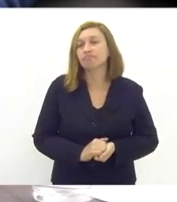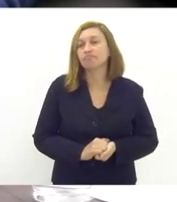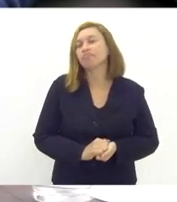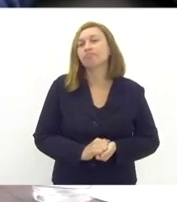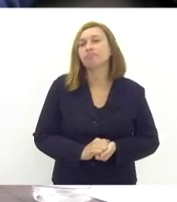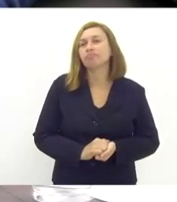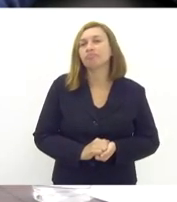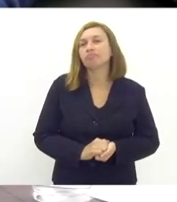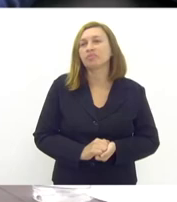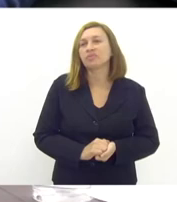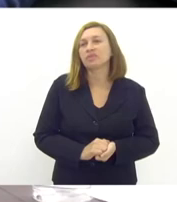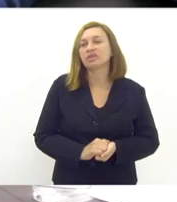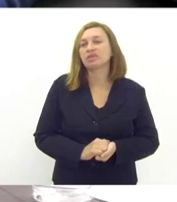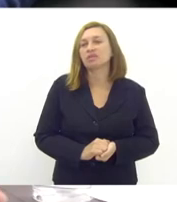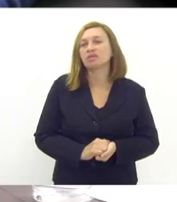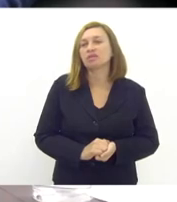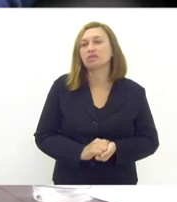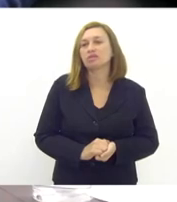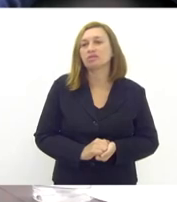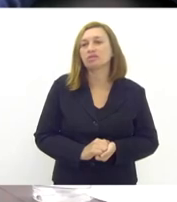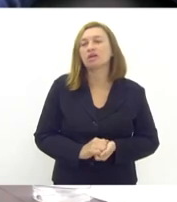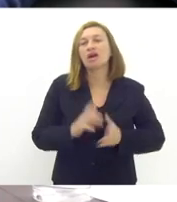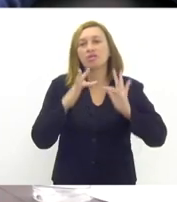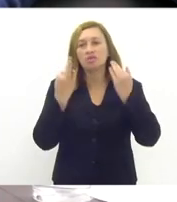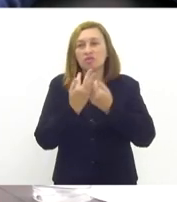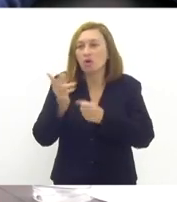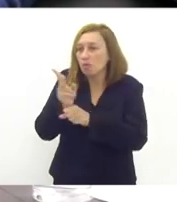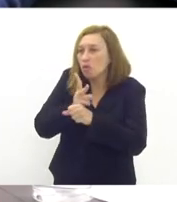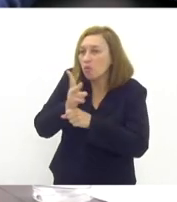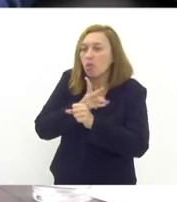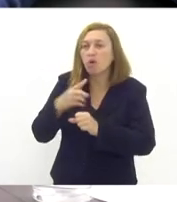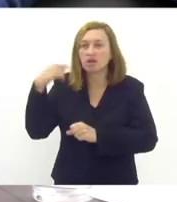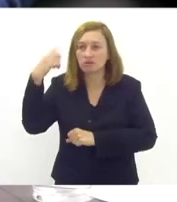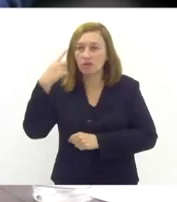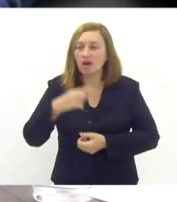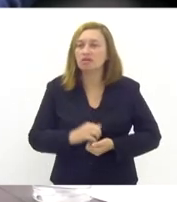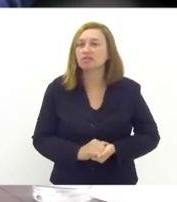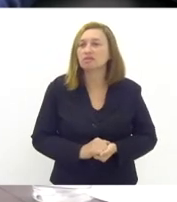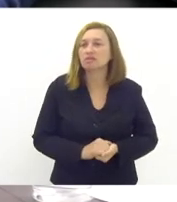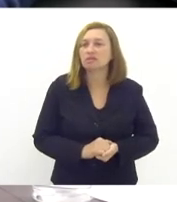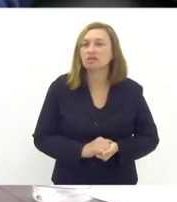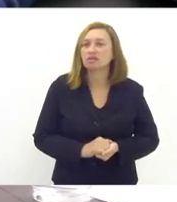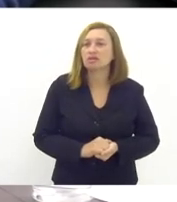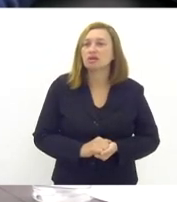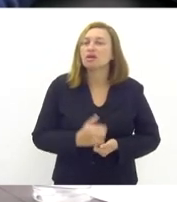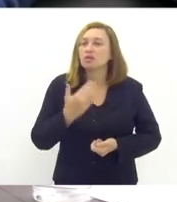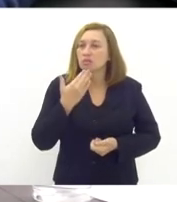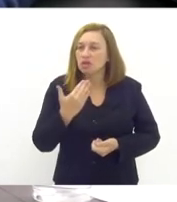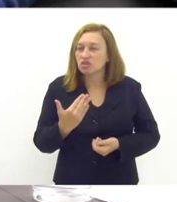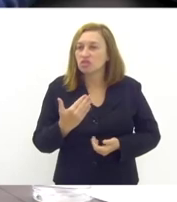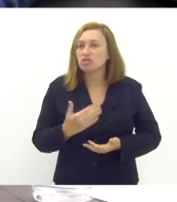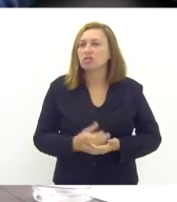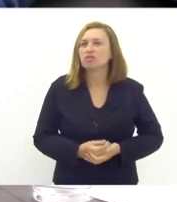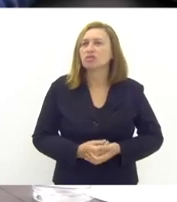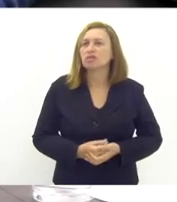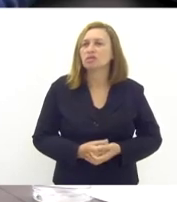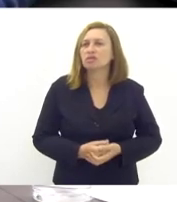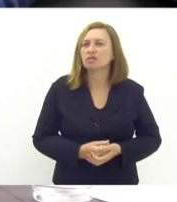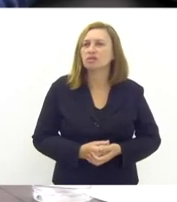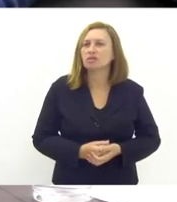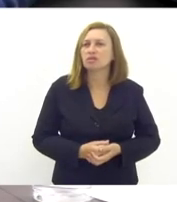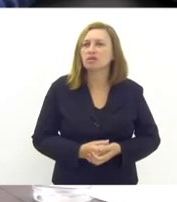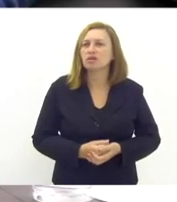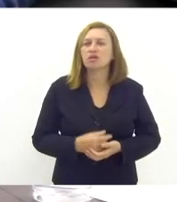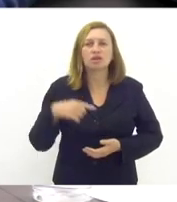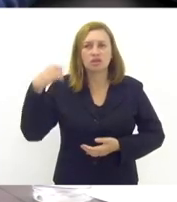E minha família procurou advogado, levou um pedido. E prontamente a advogada